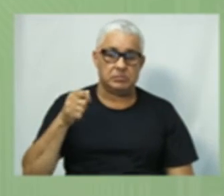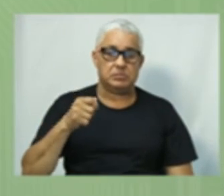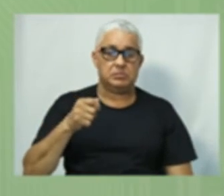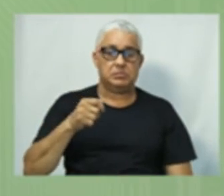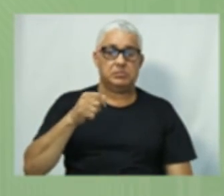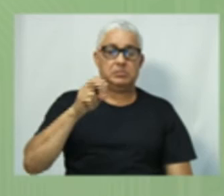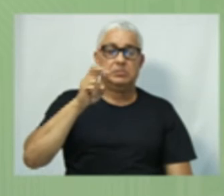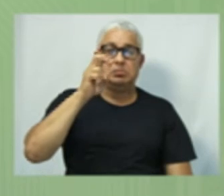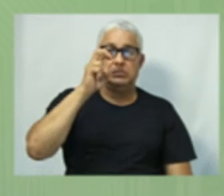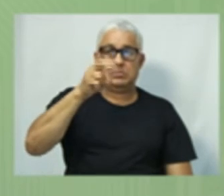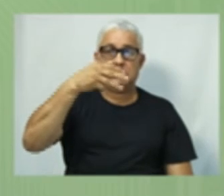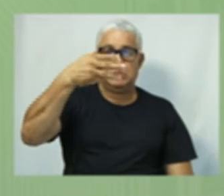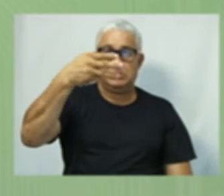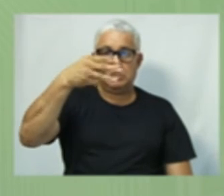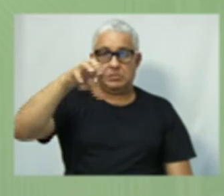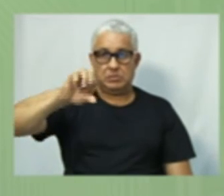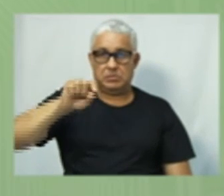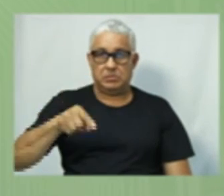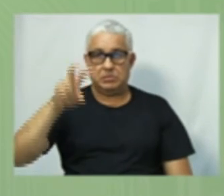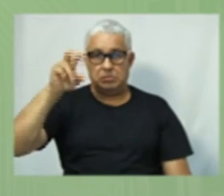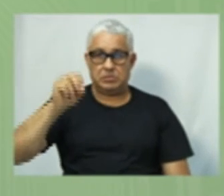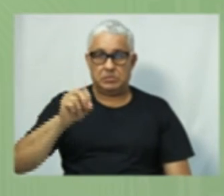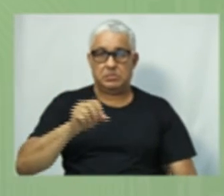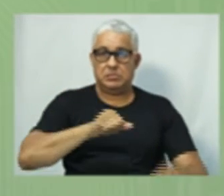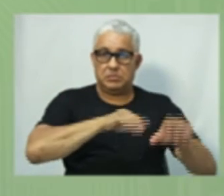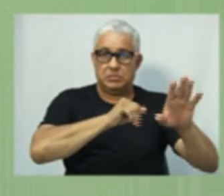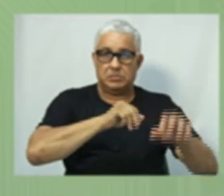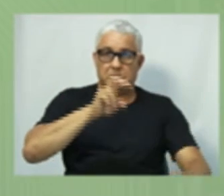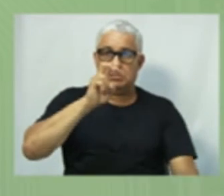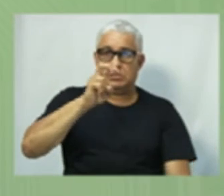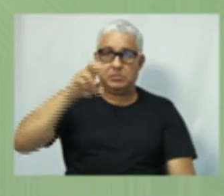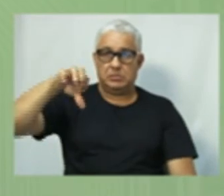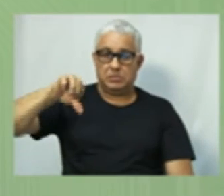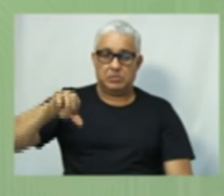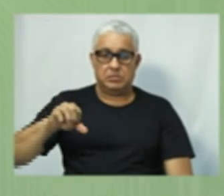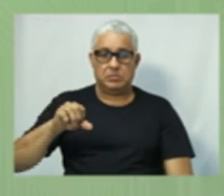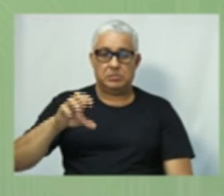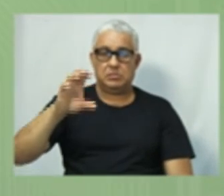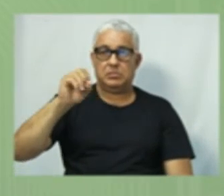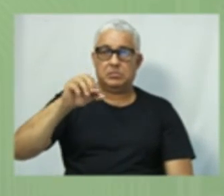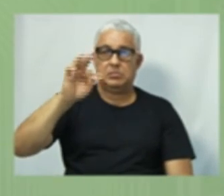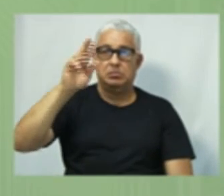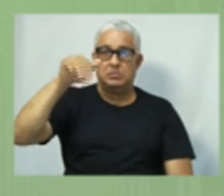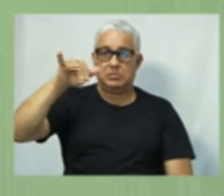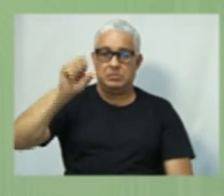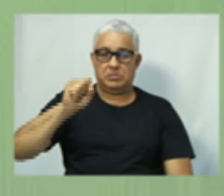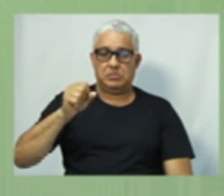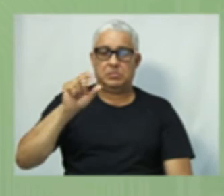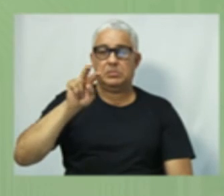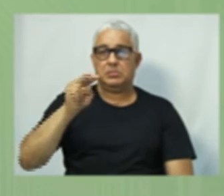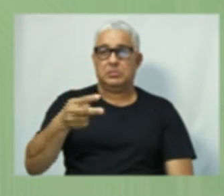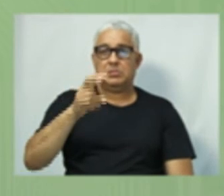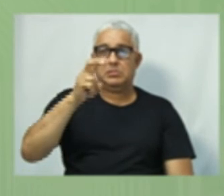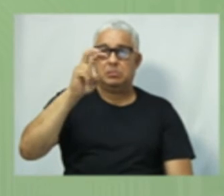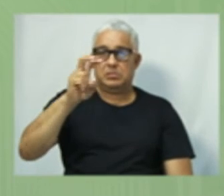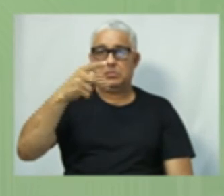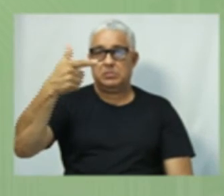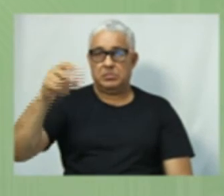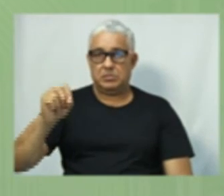539,50. Setembro, 559. COFINS, 2.520. Agosto,